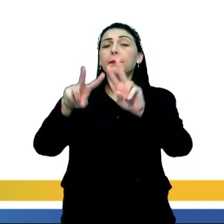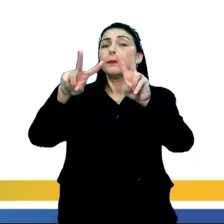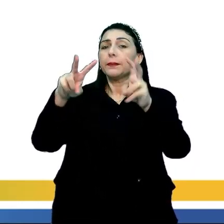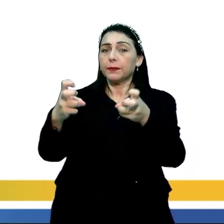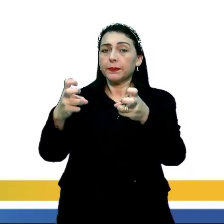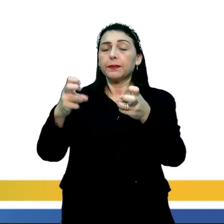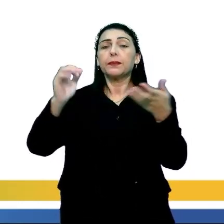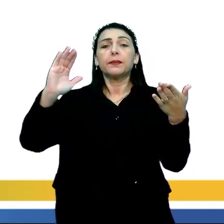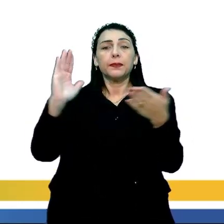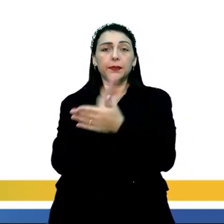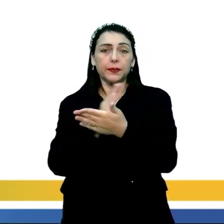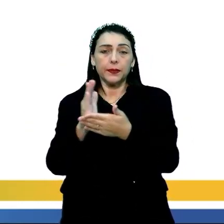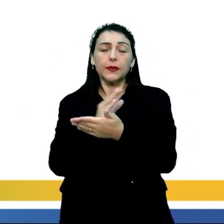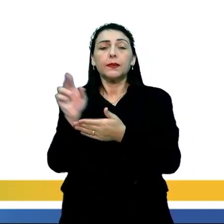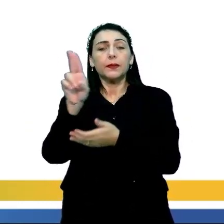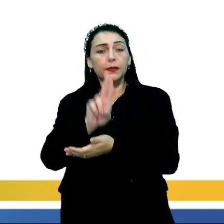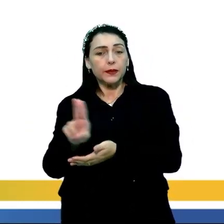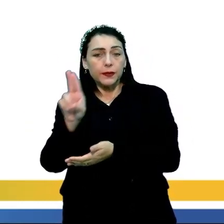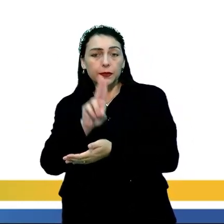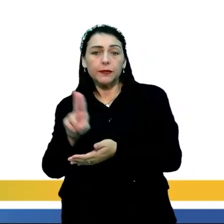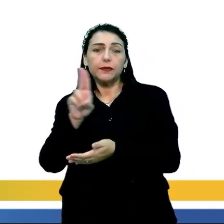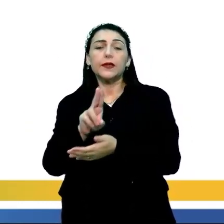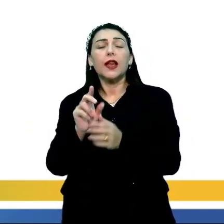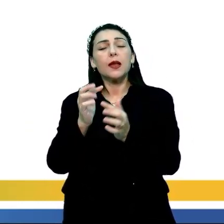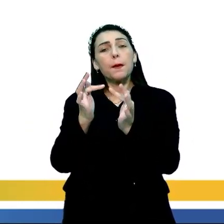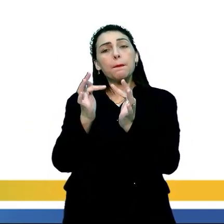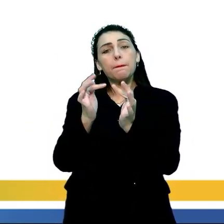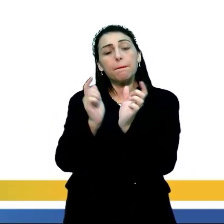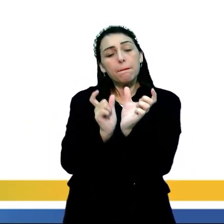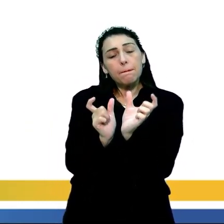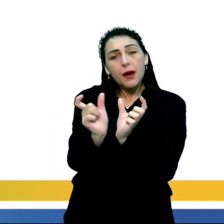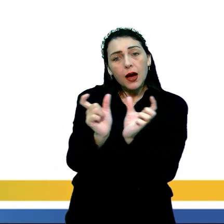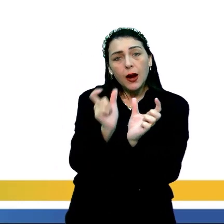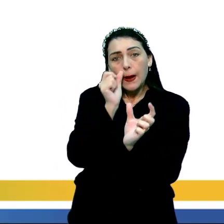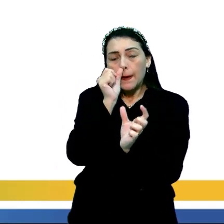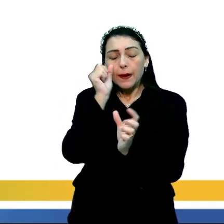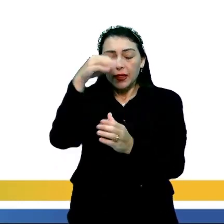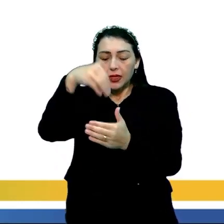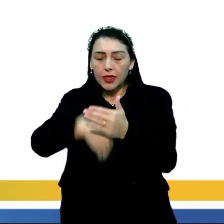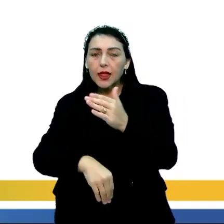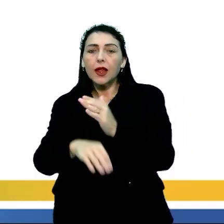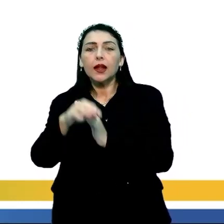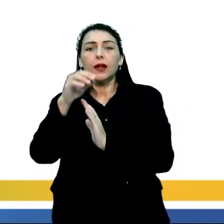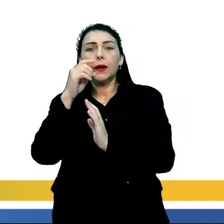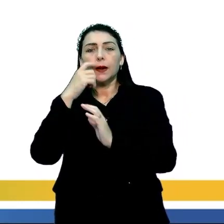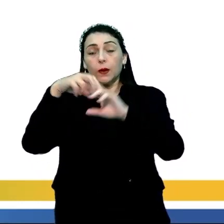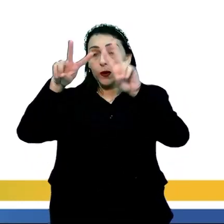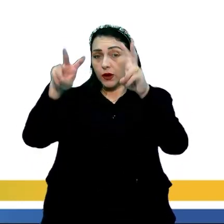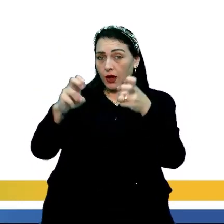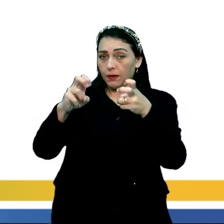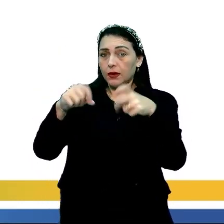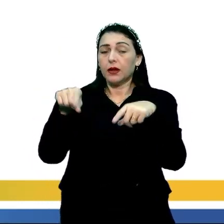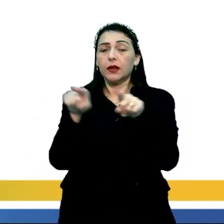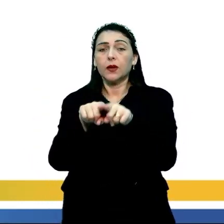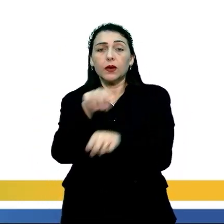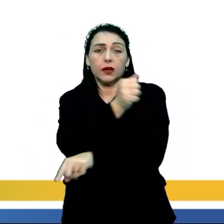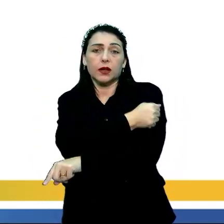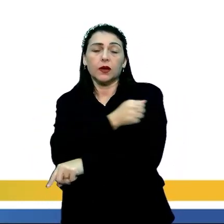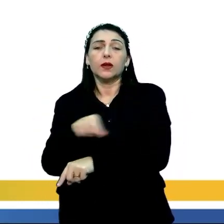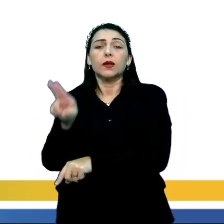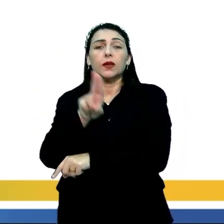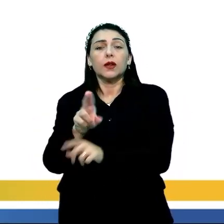tema. Em algumas vezes, nós utilizamos até as palavras que estão lá dentro do tema. Outras vezes, alguns candidatos